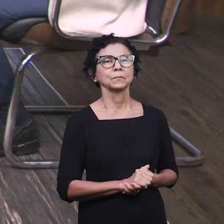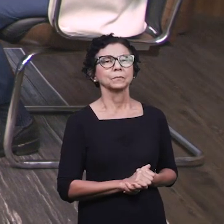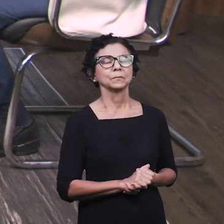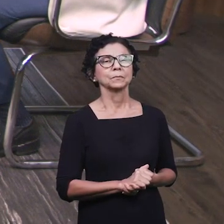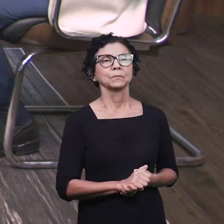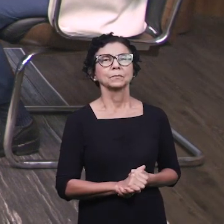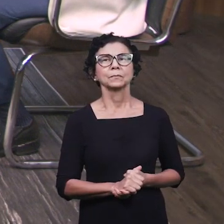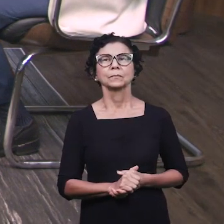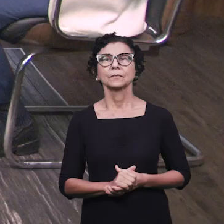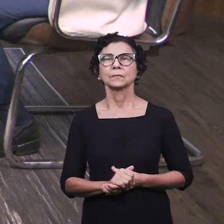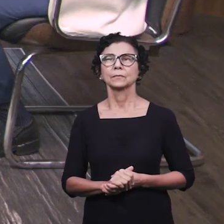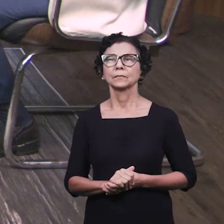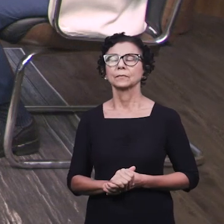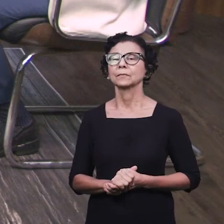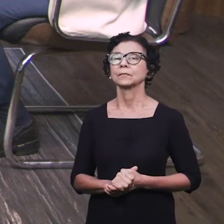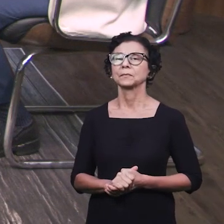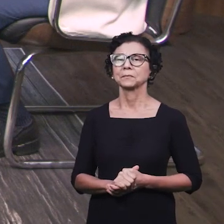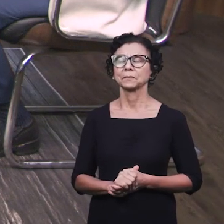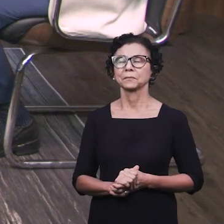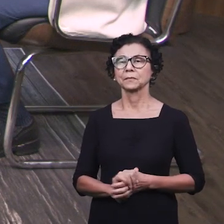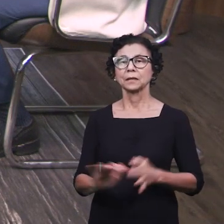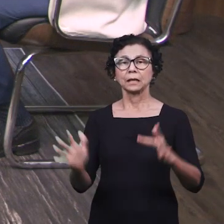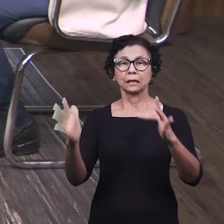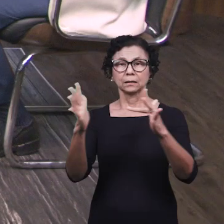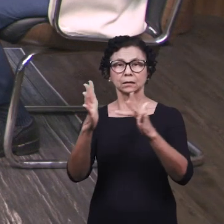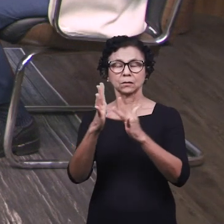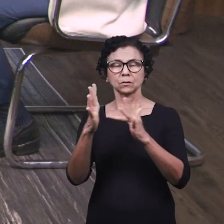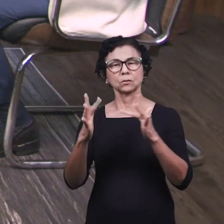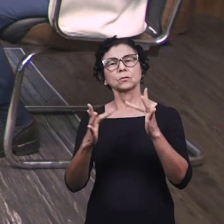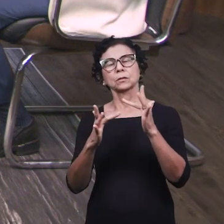Jesus foi o responsável